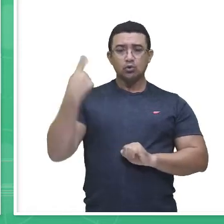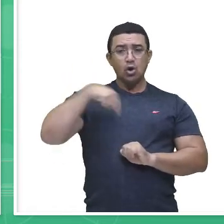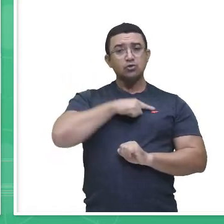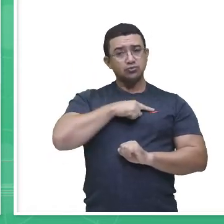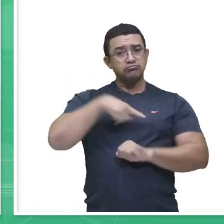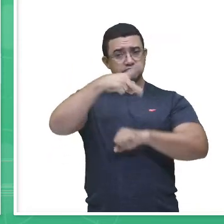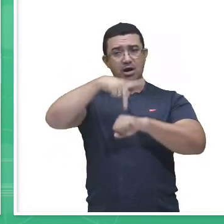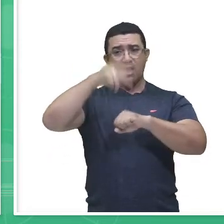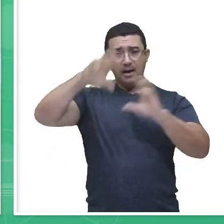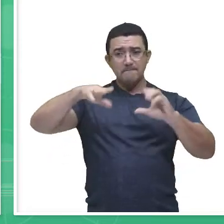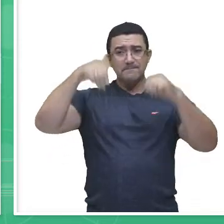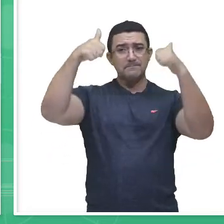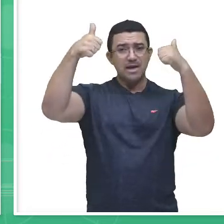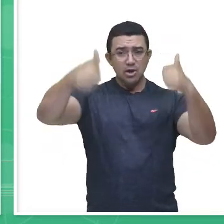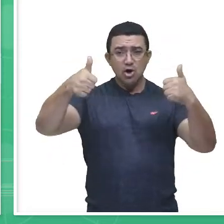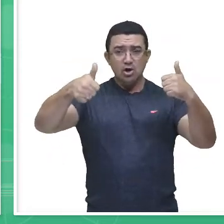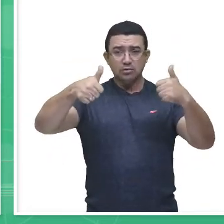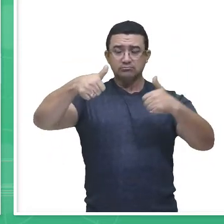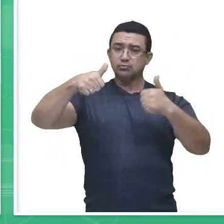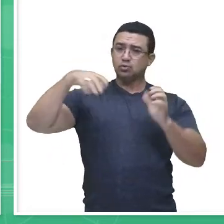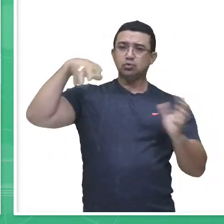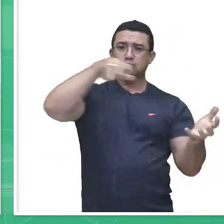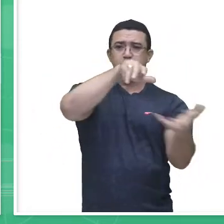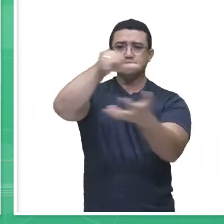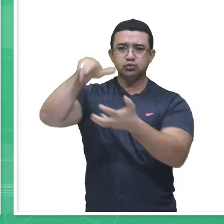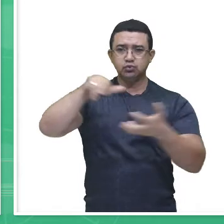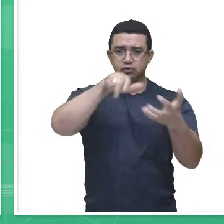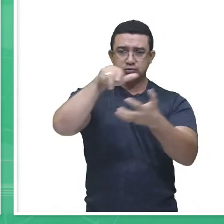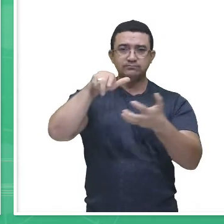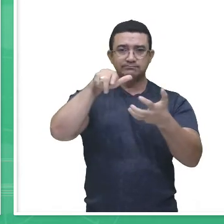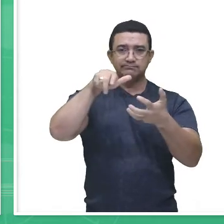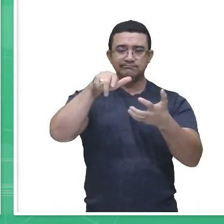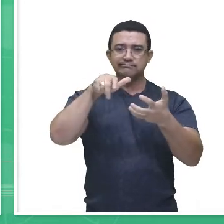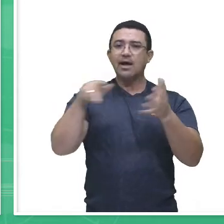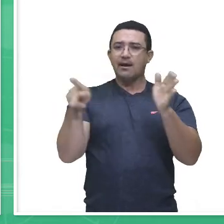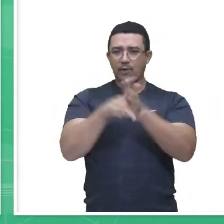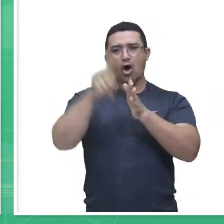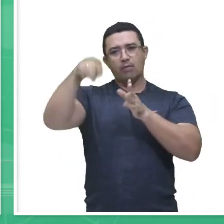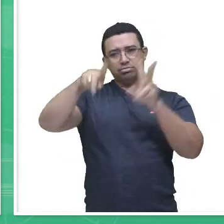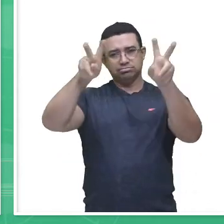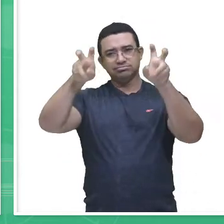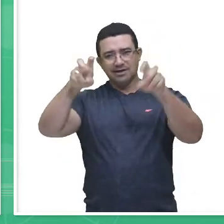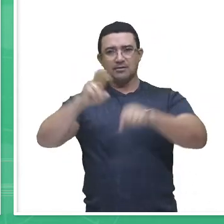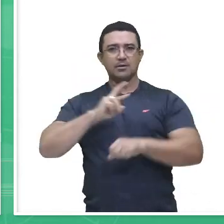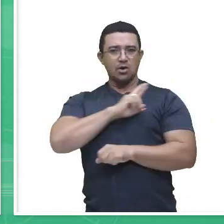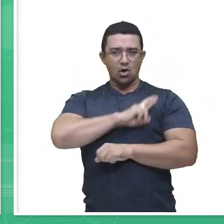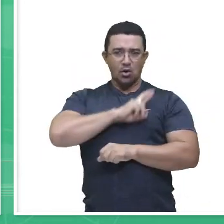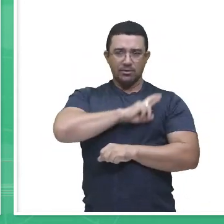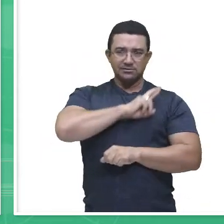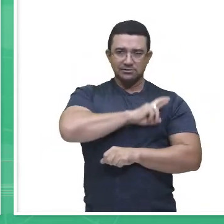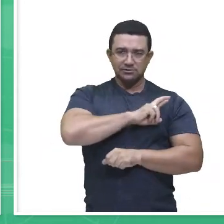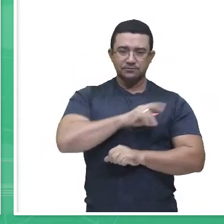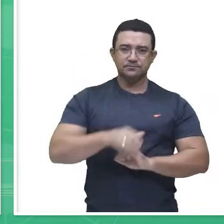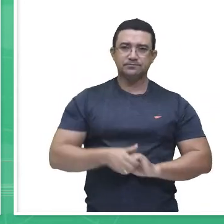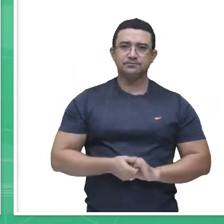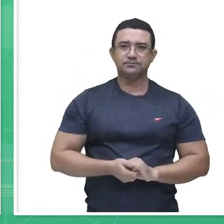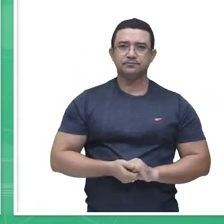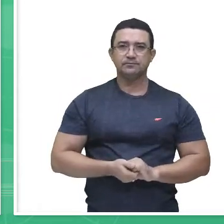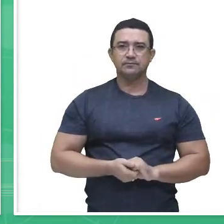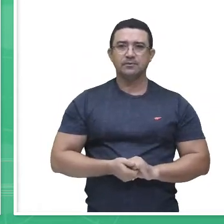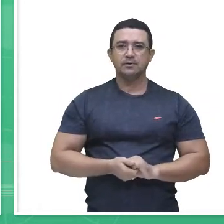melhor do mundo, certo? Nós vamos ter isso no romantismo, principalmente na primeira geração. Olha só a ideia do